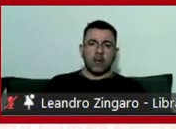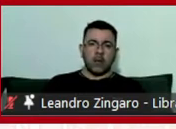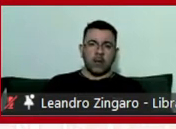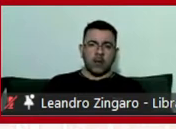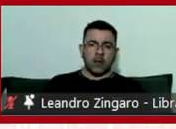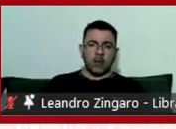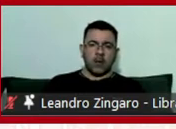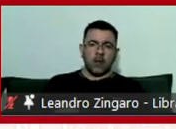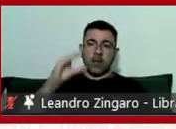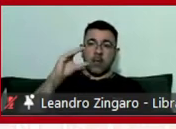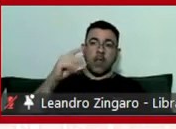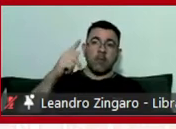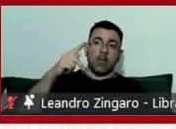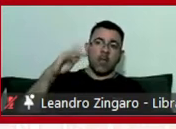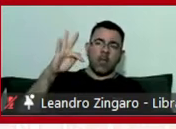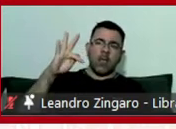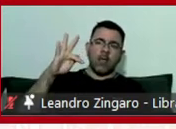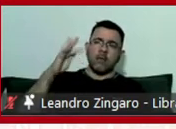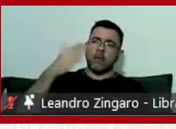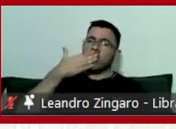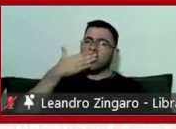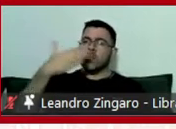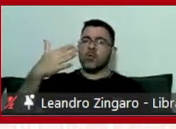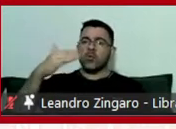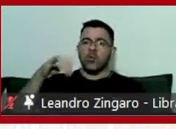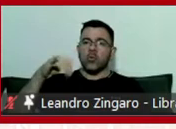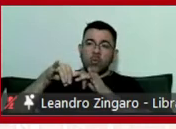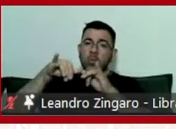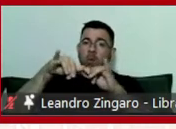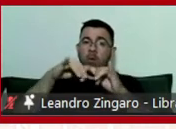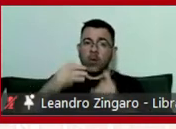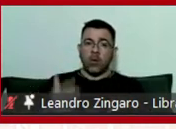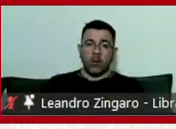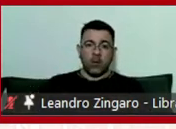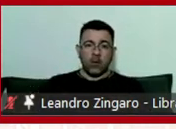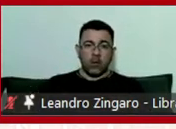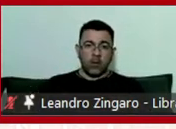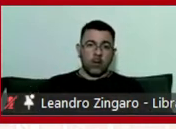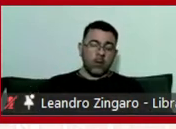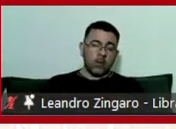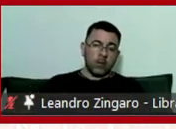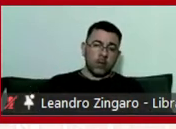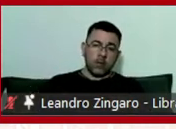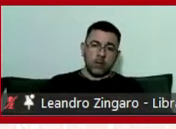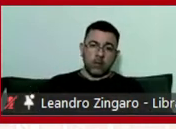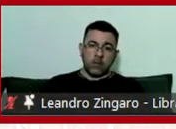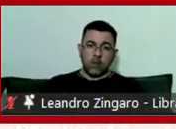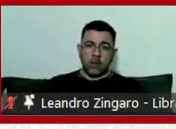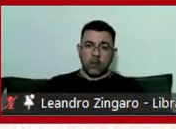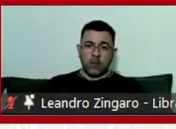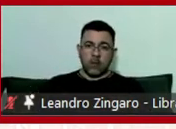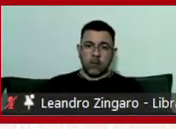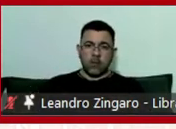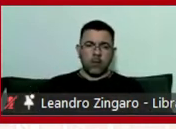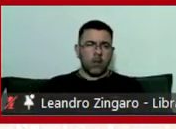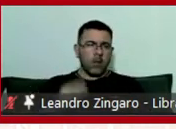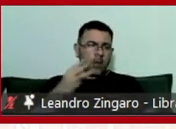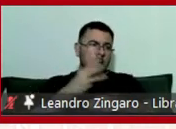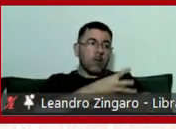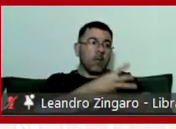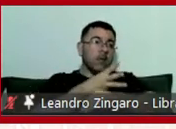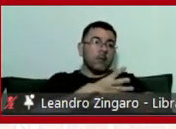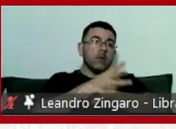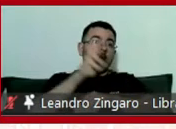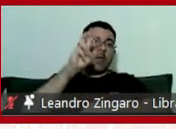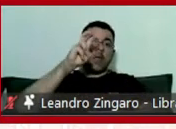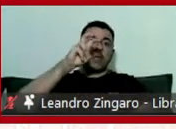eh se a a empresa é de livre vontade de colocar a gente já informa você tem aí r$ 500 para bater no